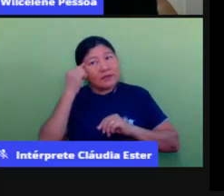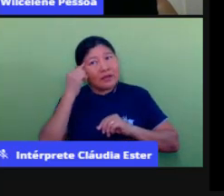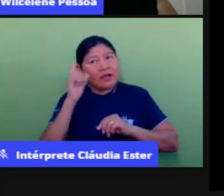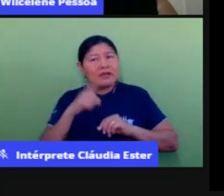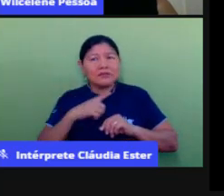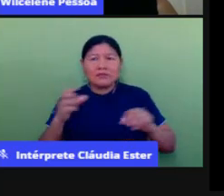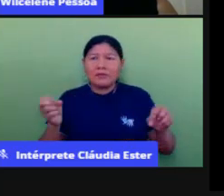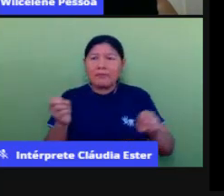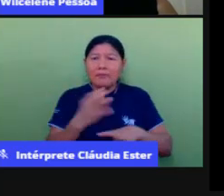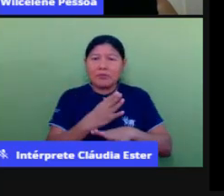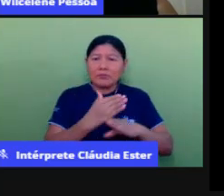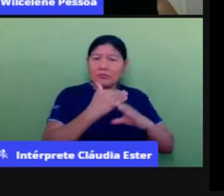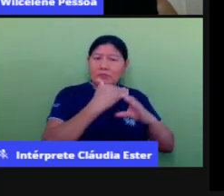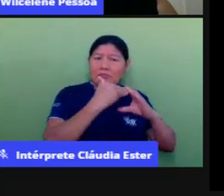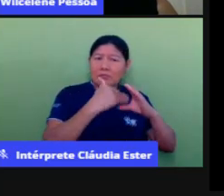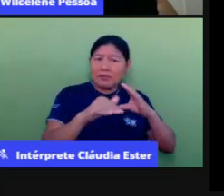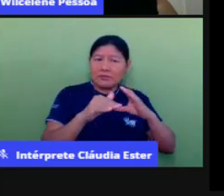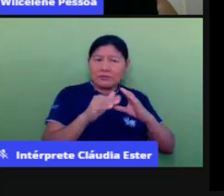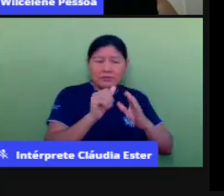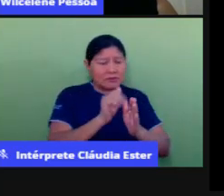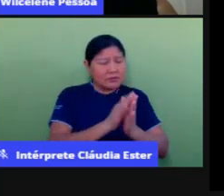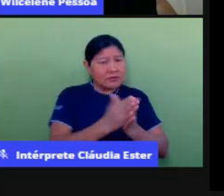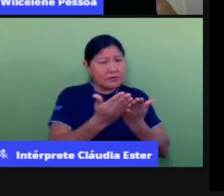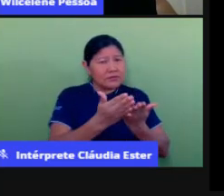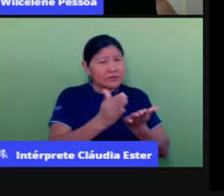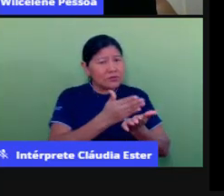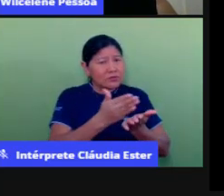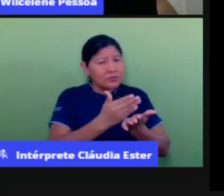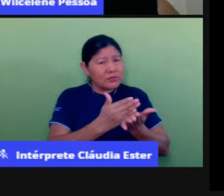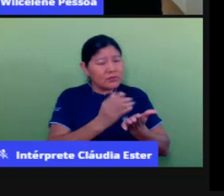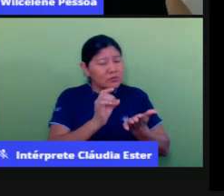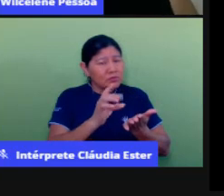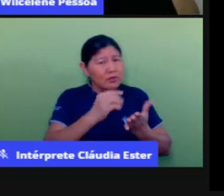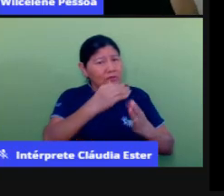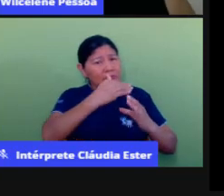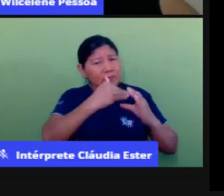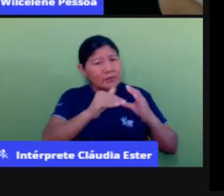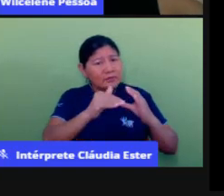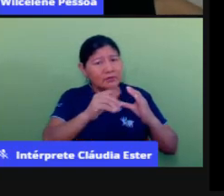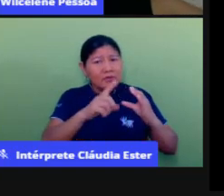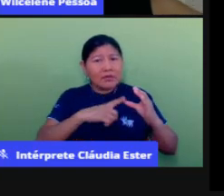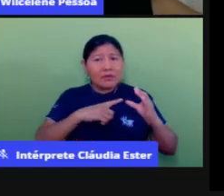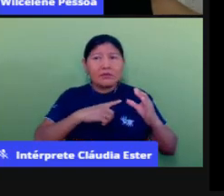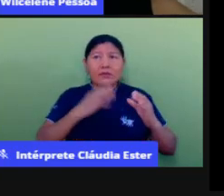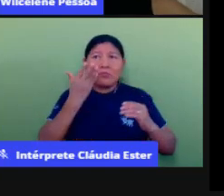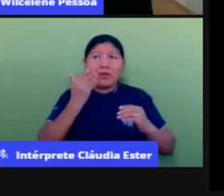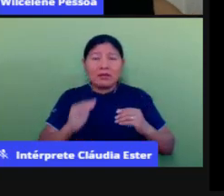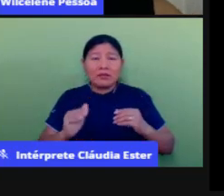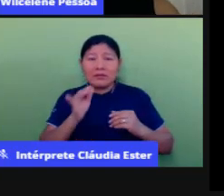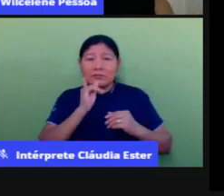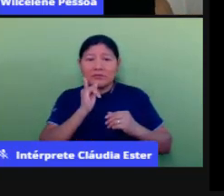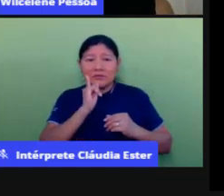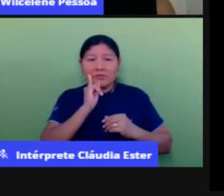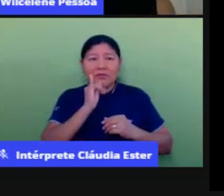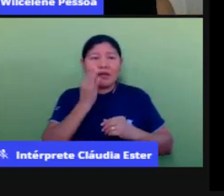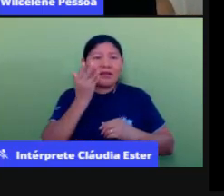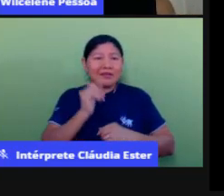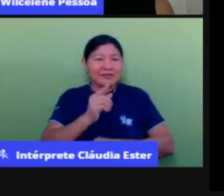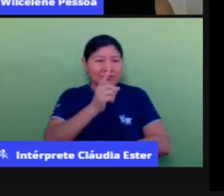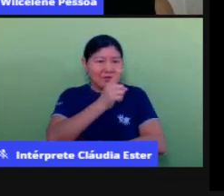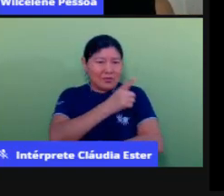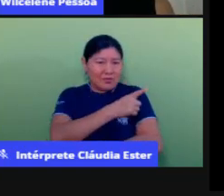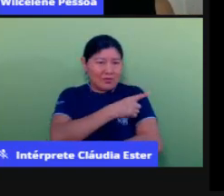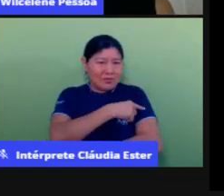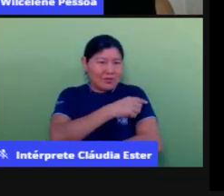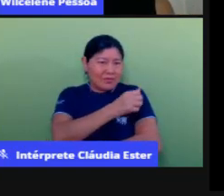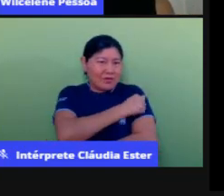no caderno base. Então, se eu tenho lá uma criança, que eu sei que fica com o seu irmão está lá no 2º ano e está